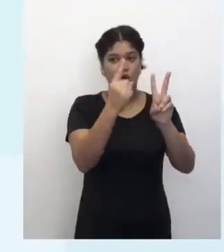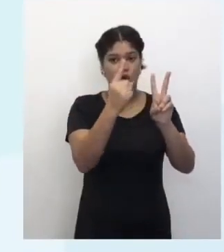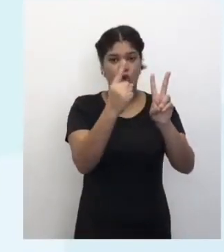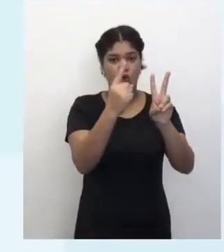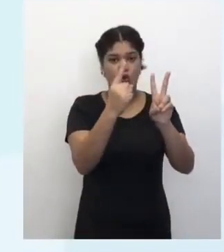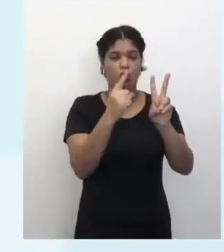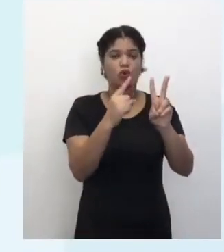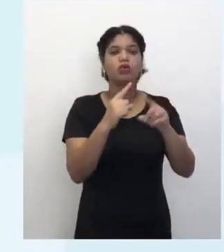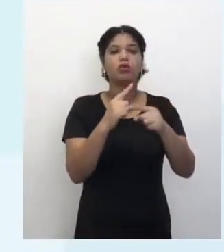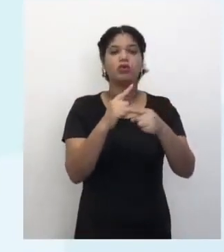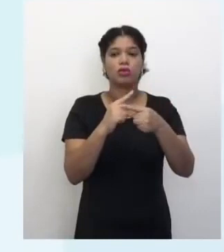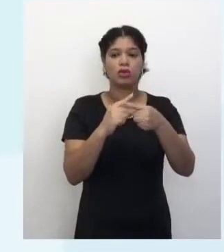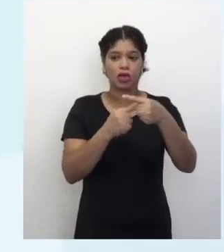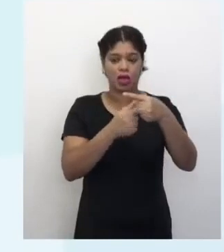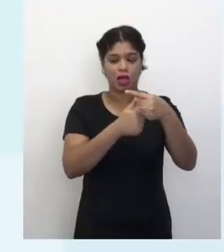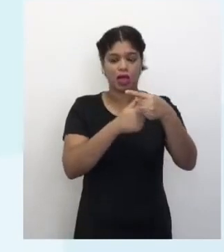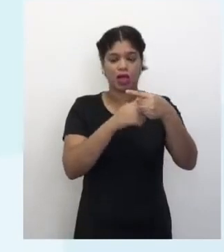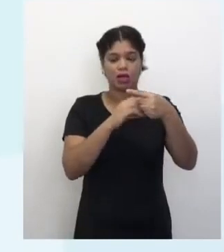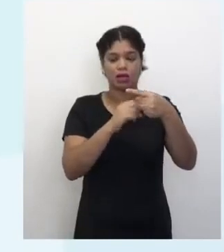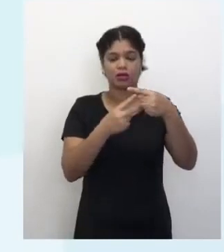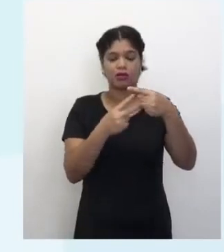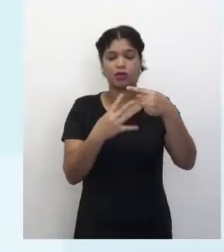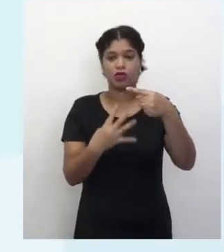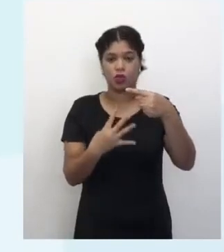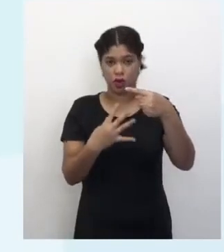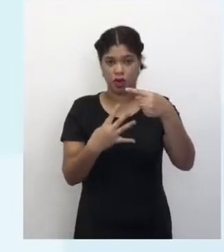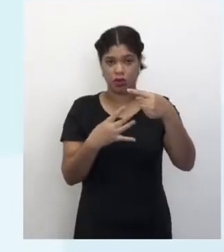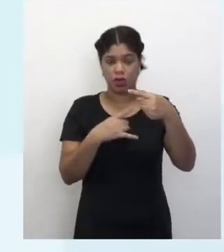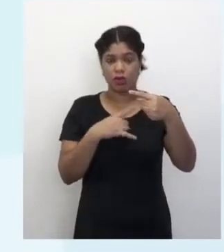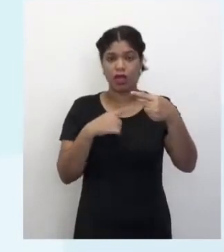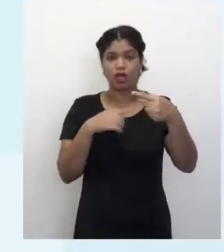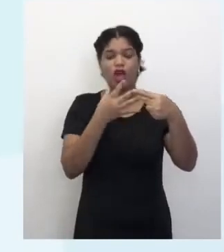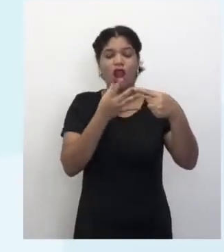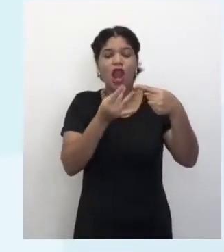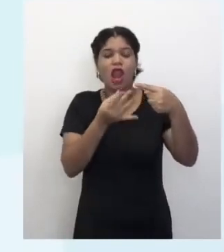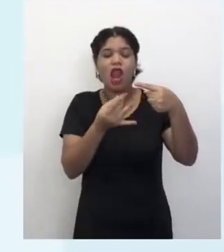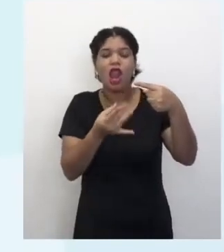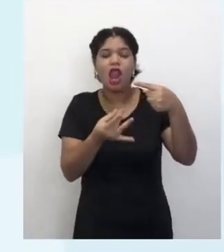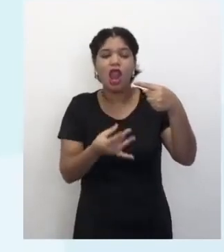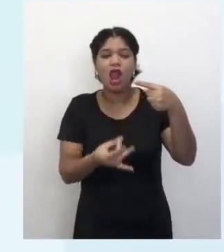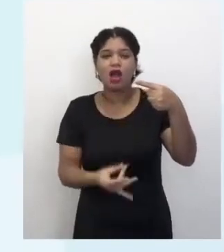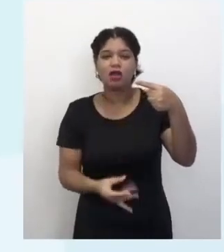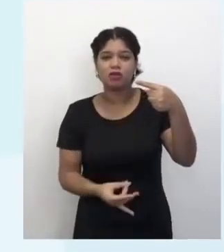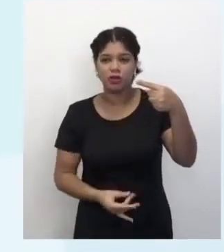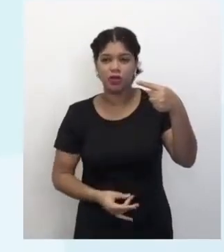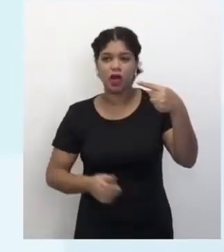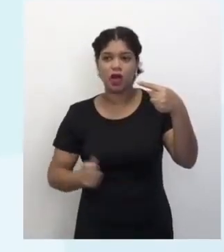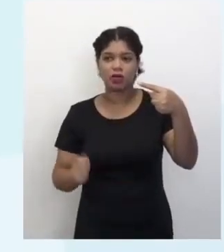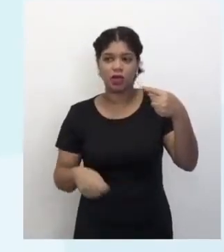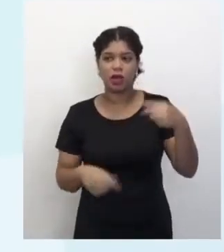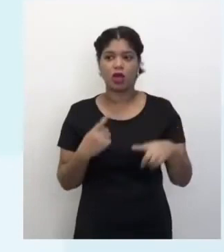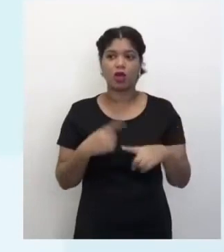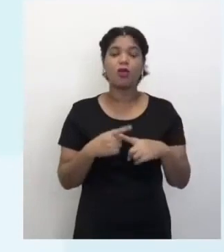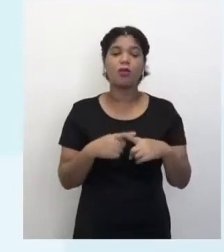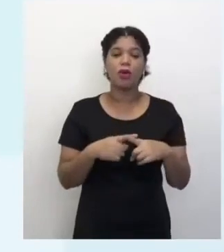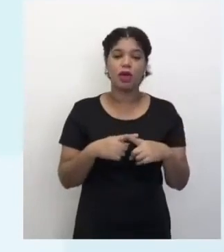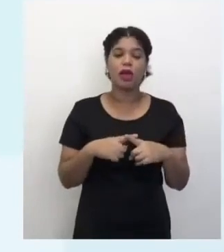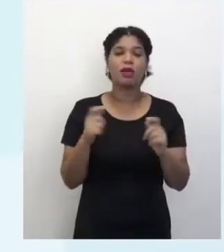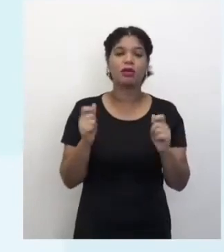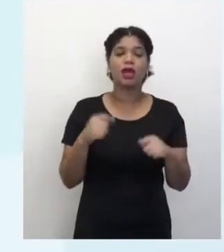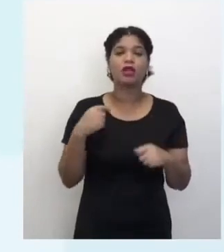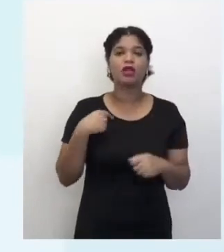aí a gente vai usar aquele teorema da gente decompor em fatores primos. Porque quando a gente decompõe em fatores primos,